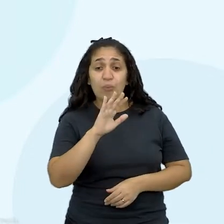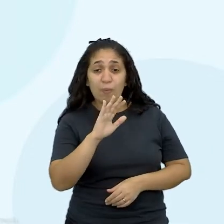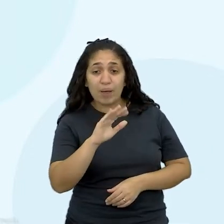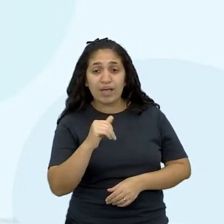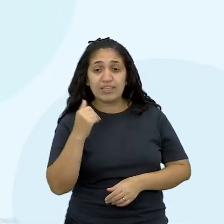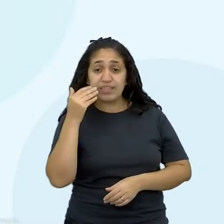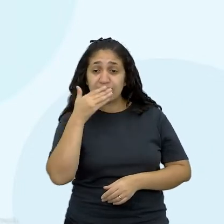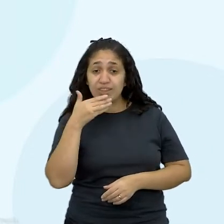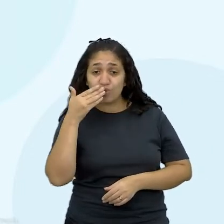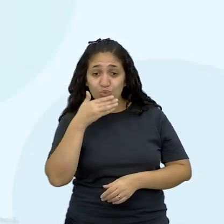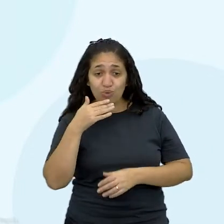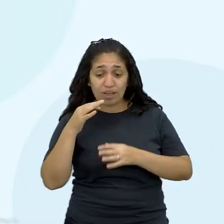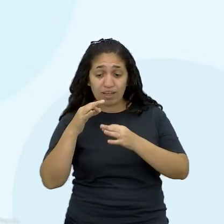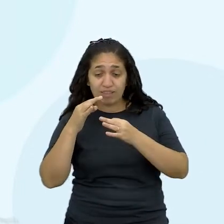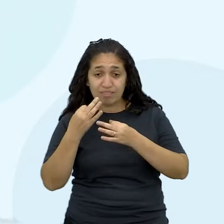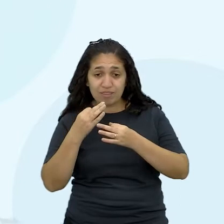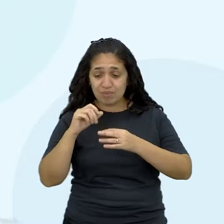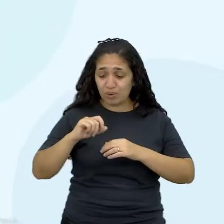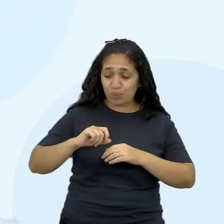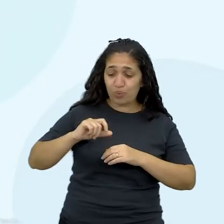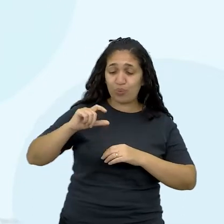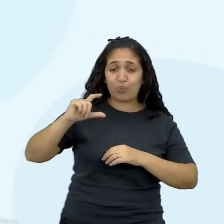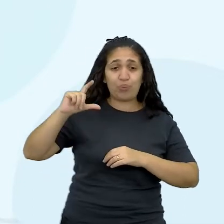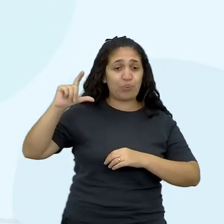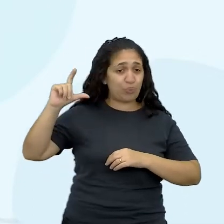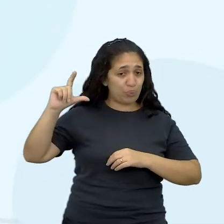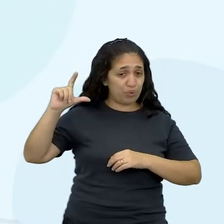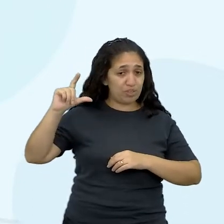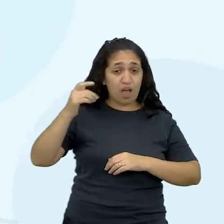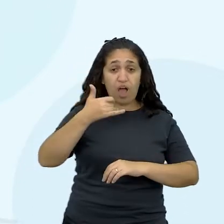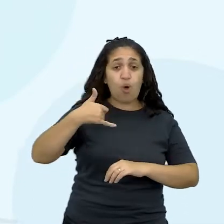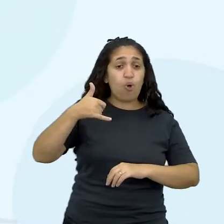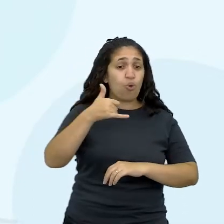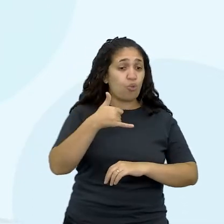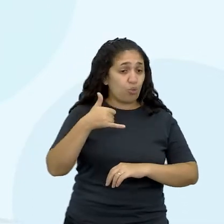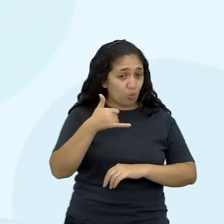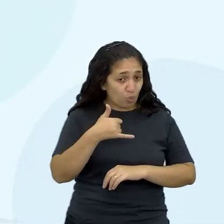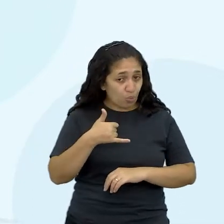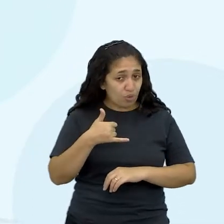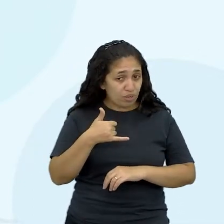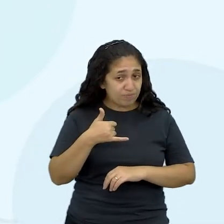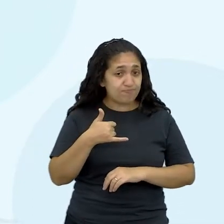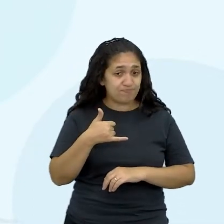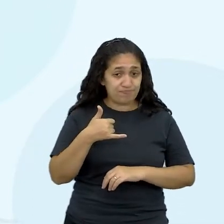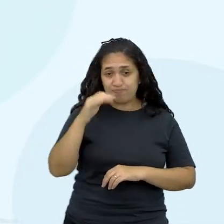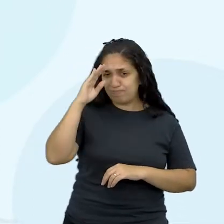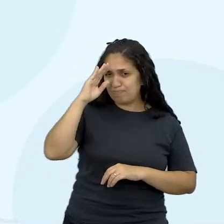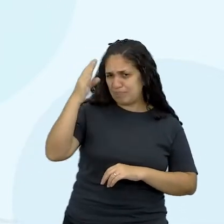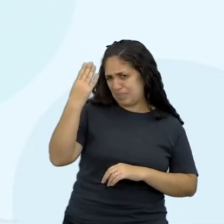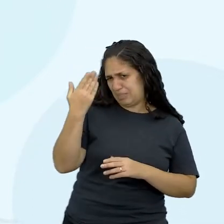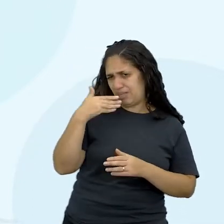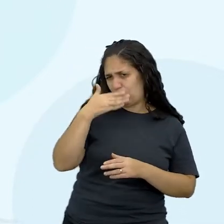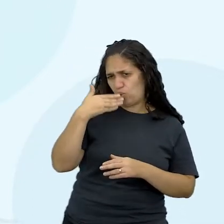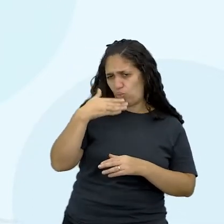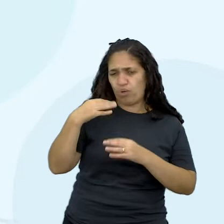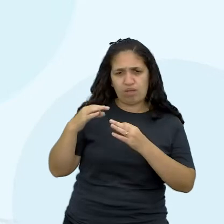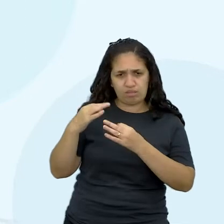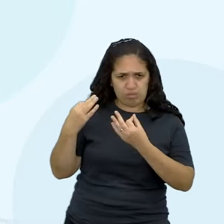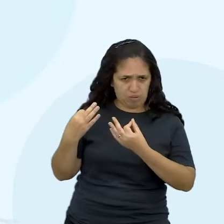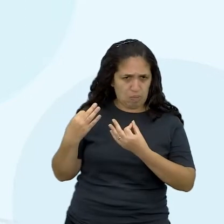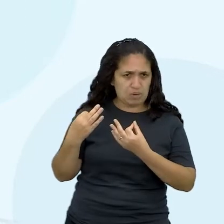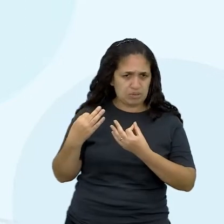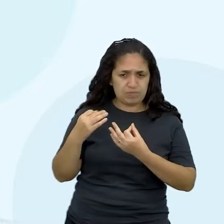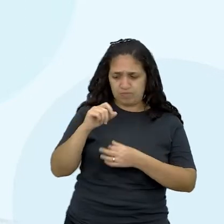a gente aumentou o consumo de açúcar, principalmente os açúcares